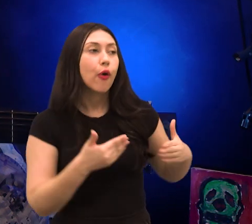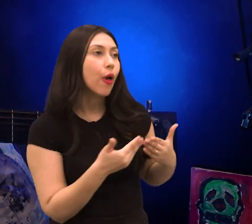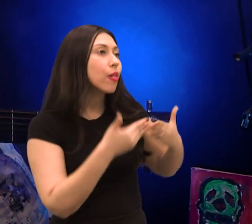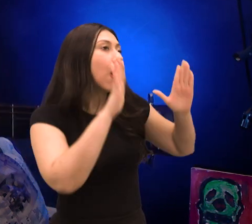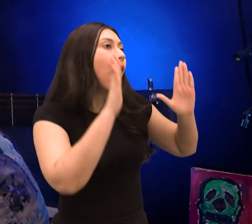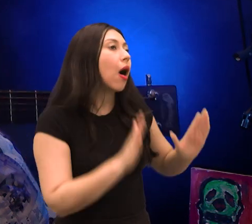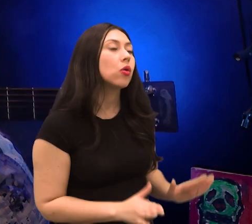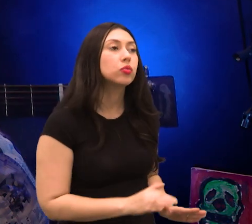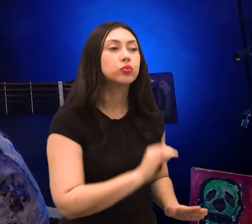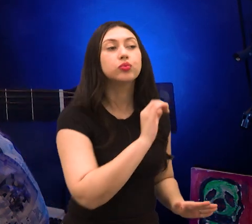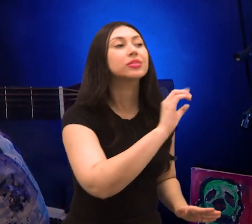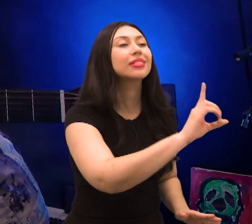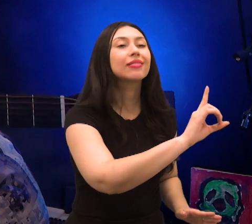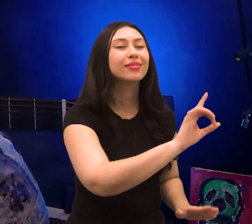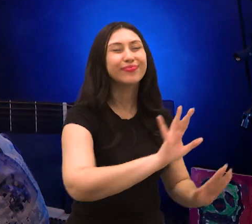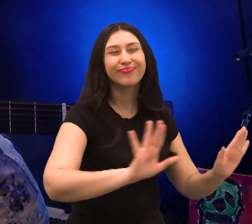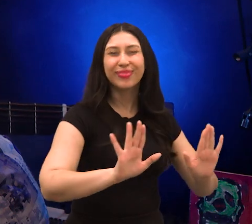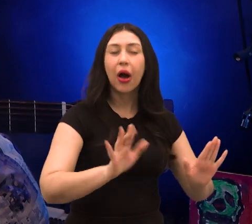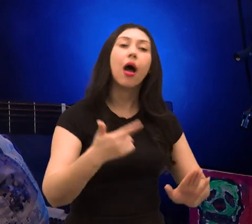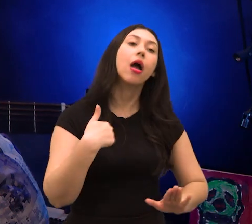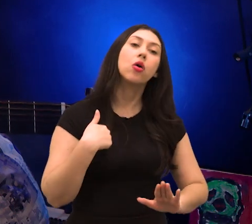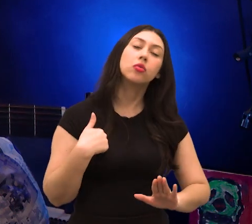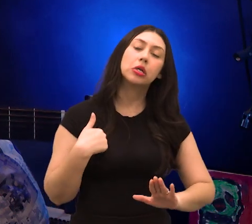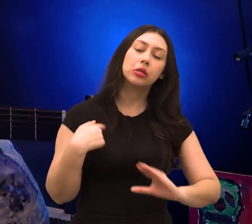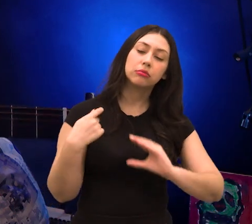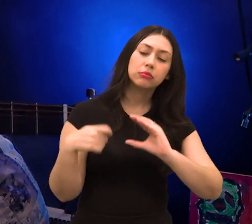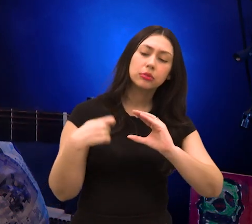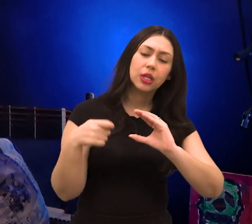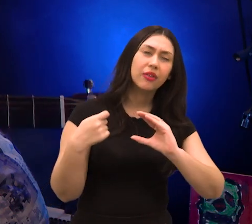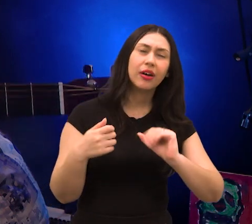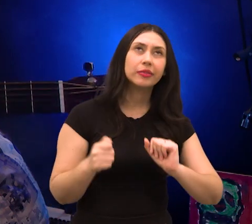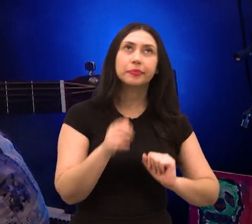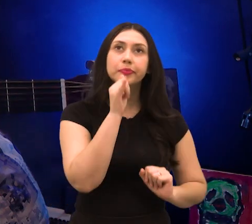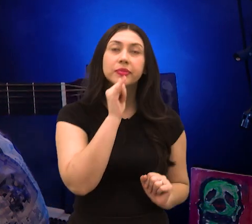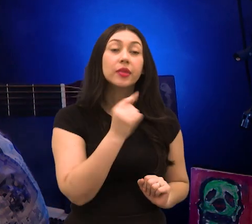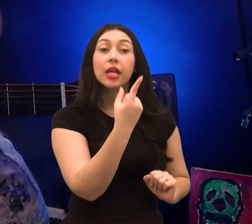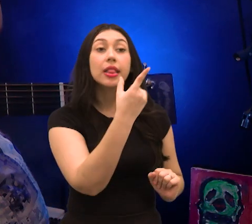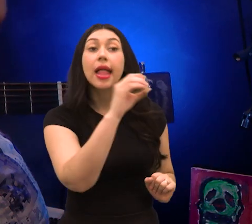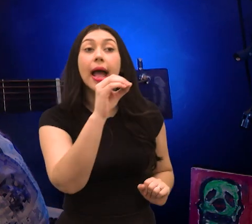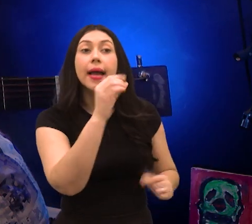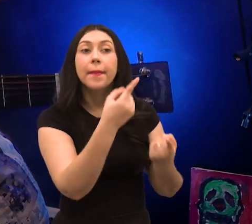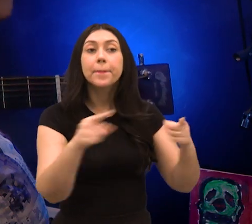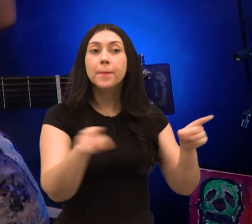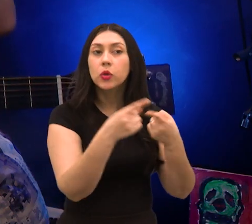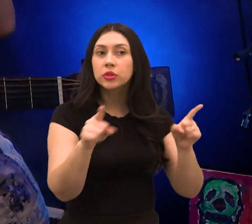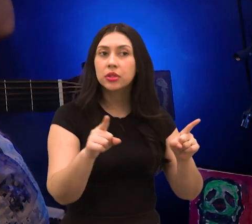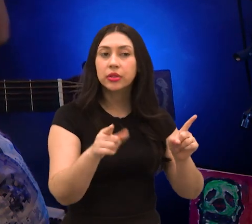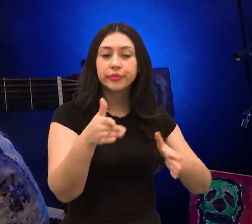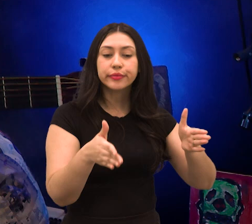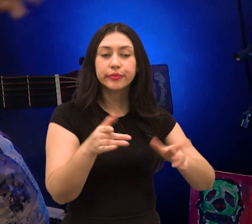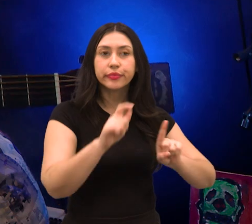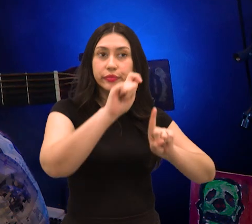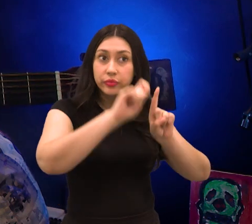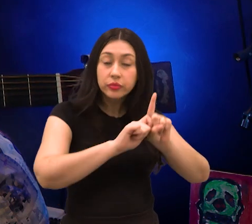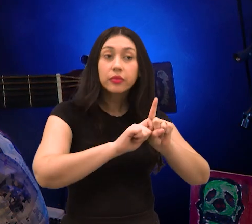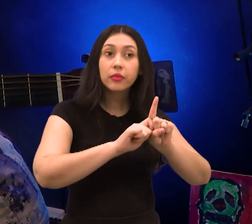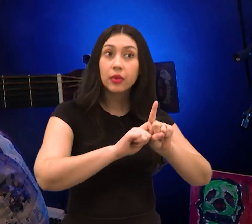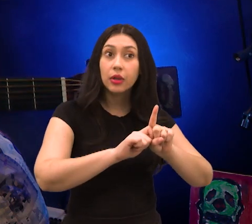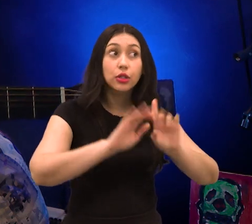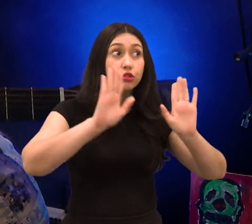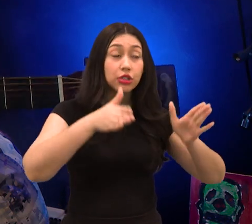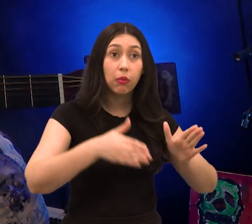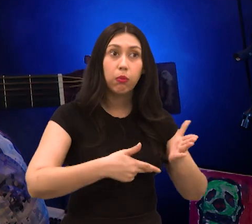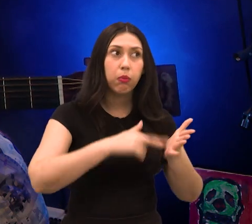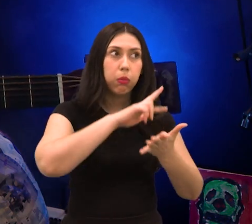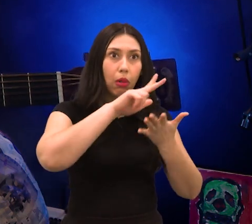não ficava assim, eu vou lançar um disco novo, né? Não fazia muito isso. Eu gravava, eu compunha lá 10 músicas, 15 músicas num mês,